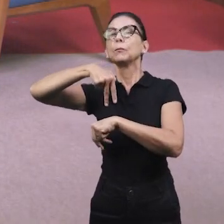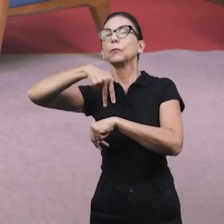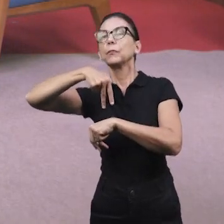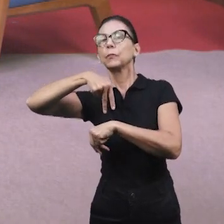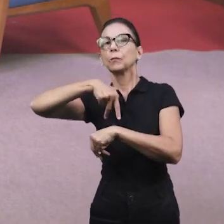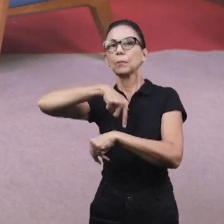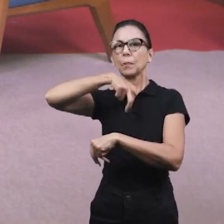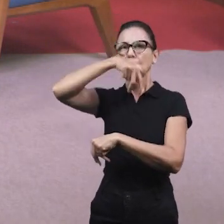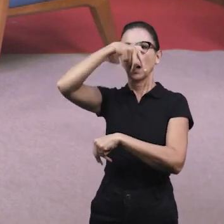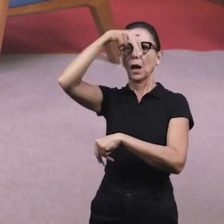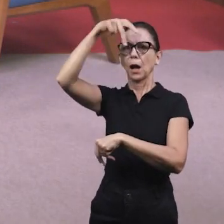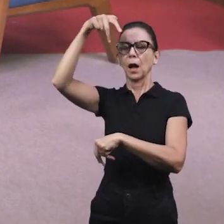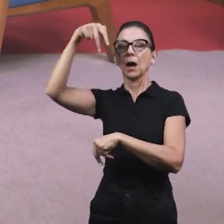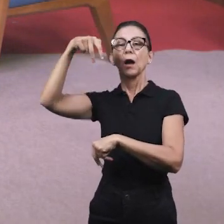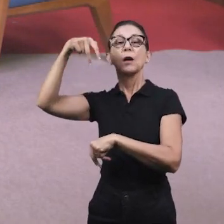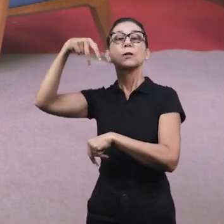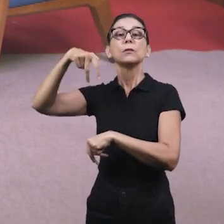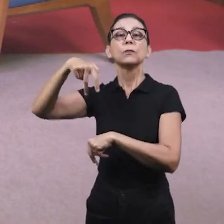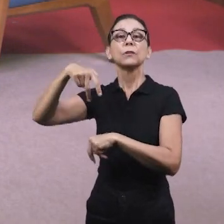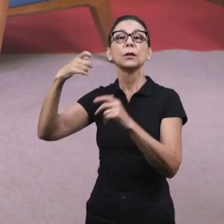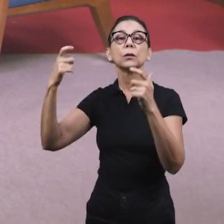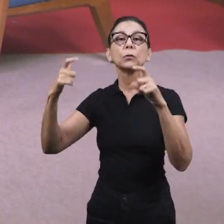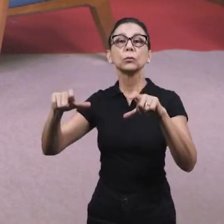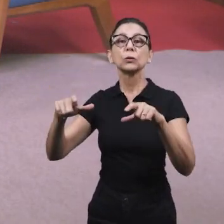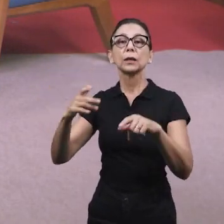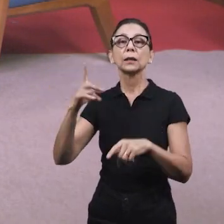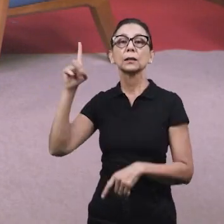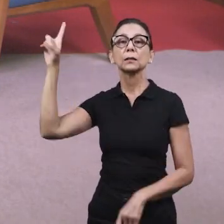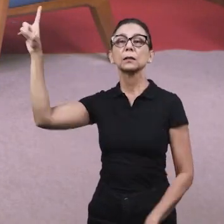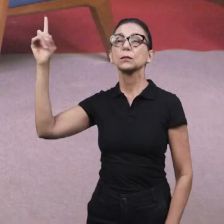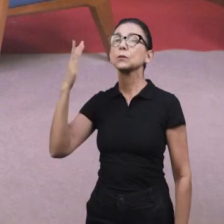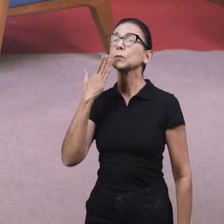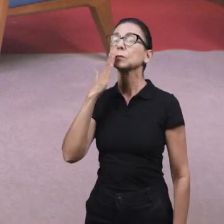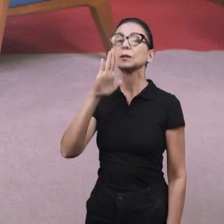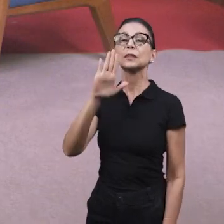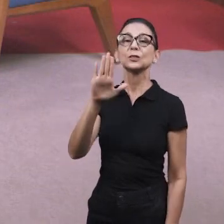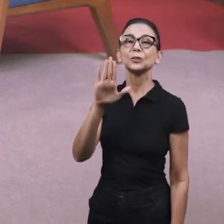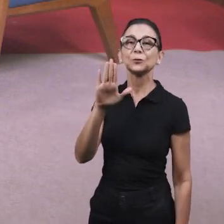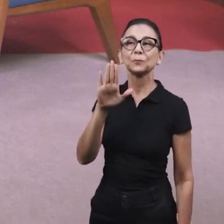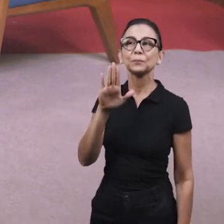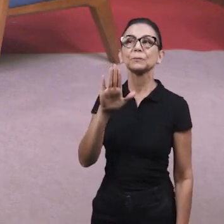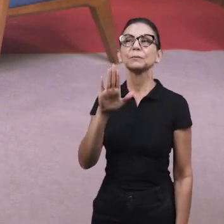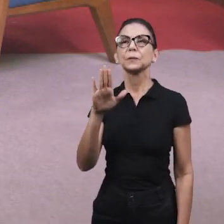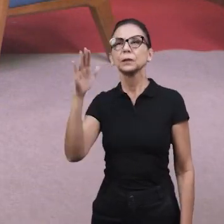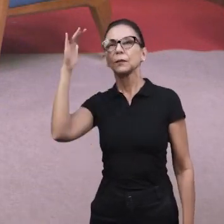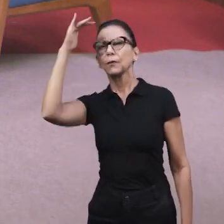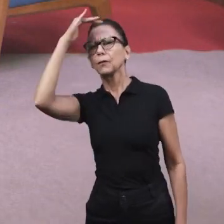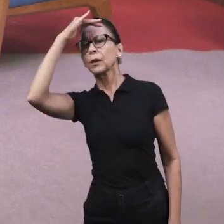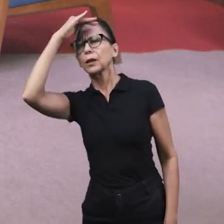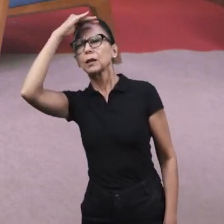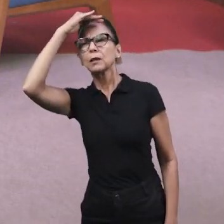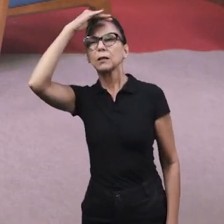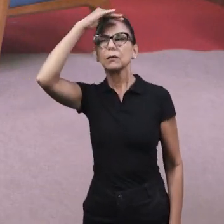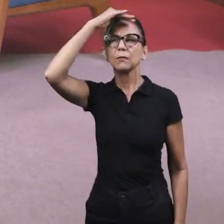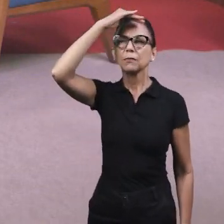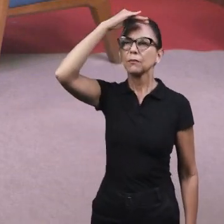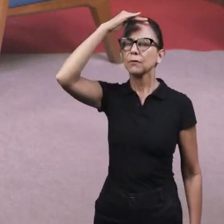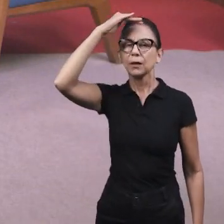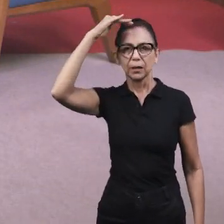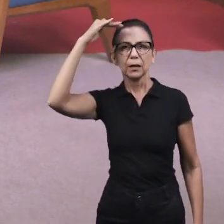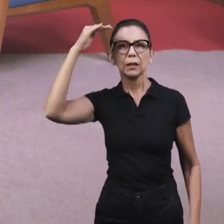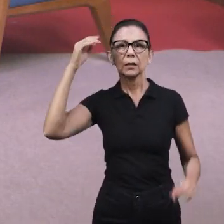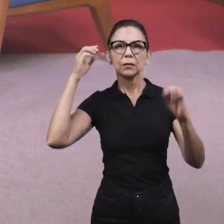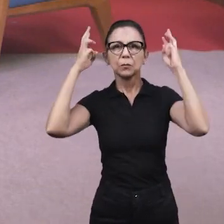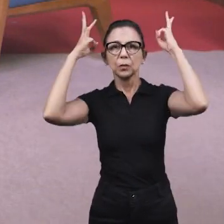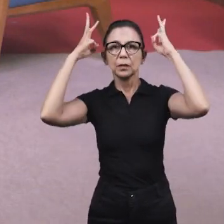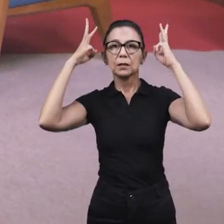mesmo. Ele sobe, vê a terra prometida e aí começam então uma fase do povo de Israel. Moisés daqui do Monte